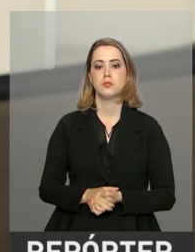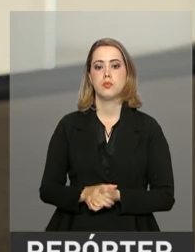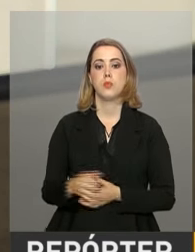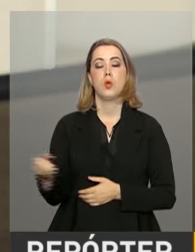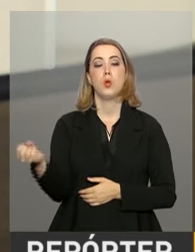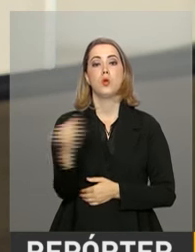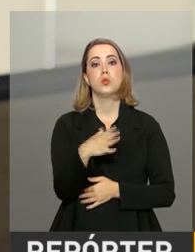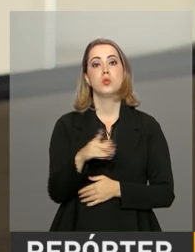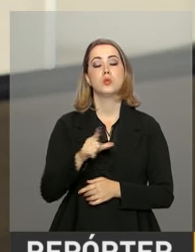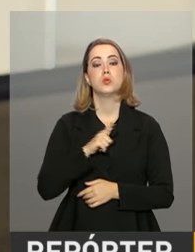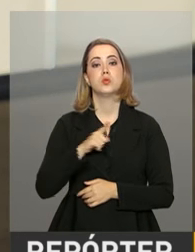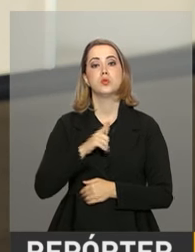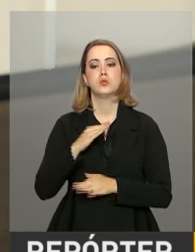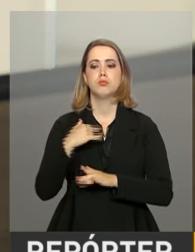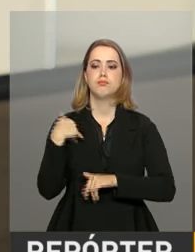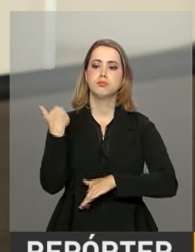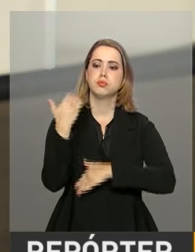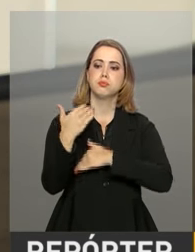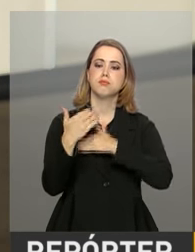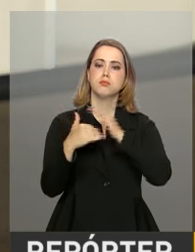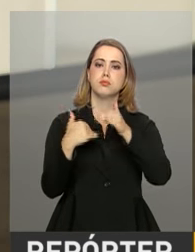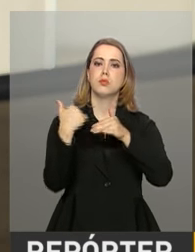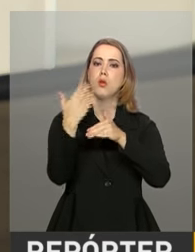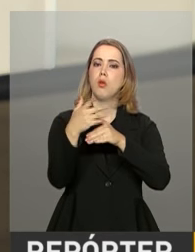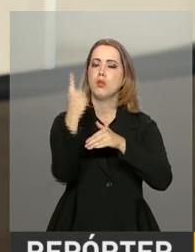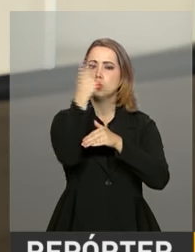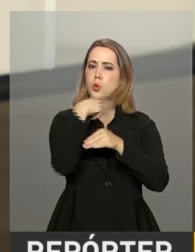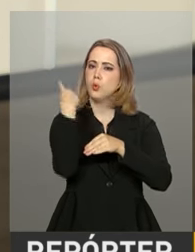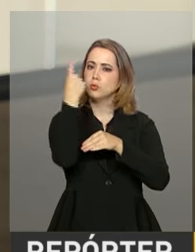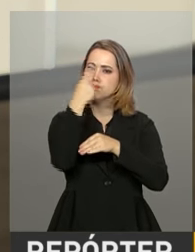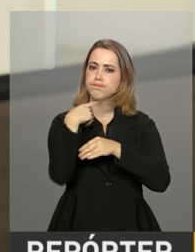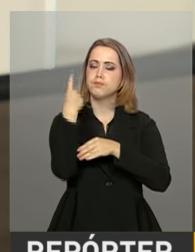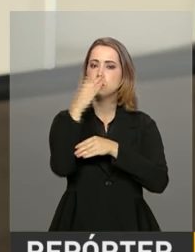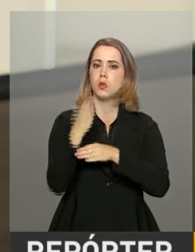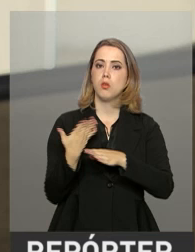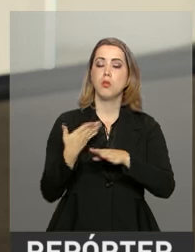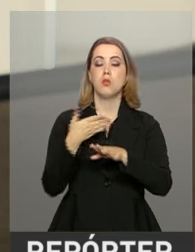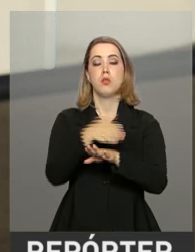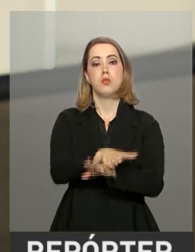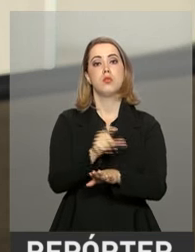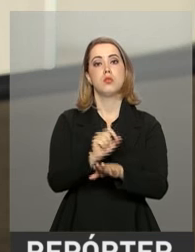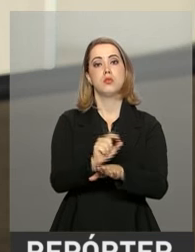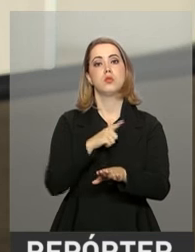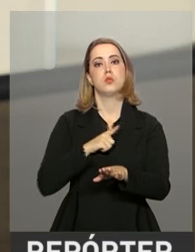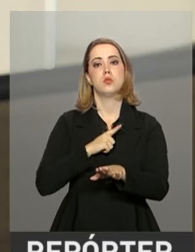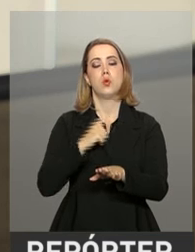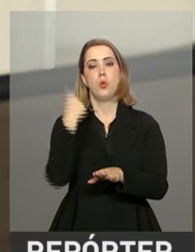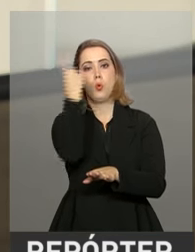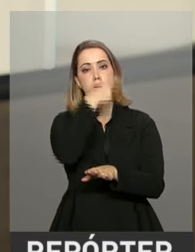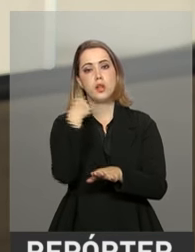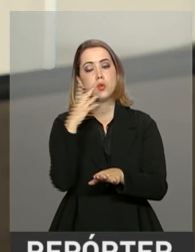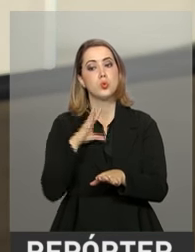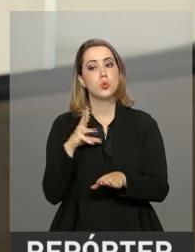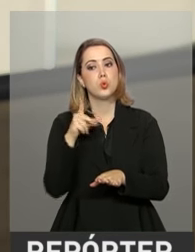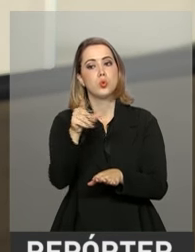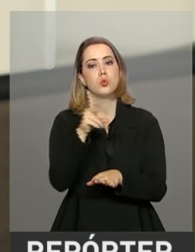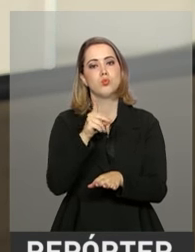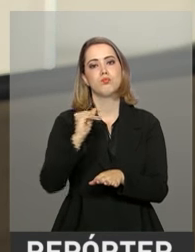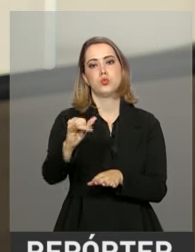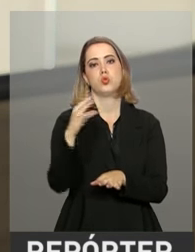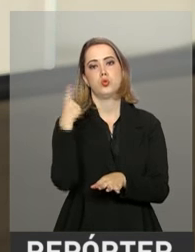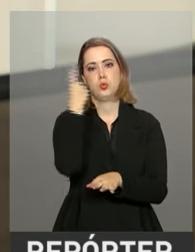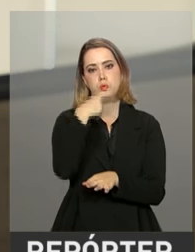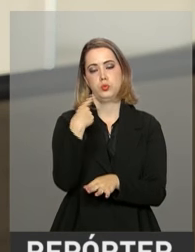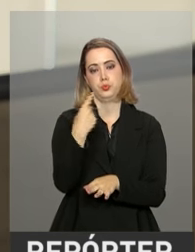aumento gradual da carga horária e uma política para incentivar a implementação de escolas em tempo integral a meta é que